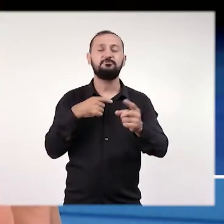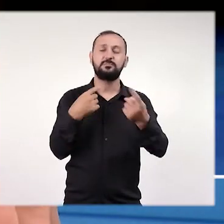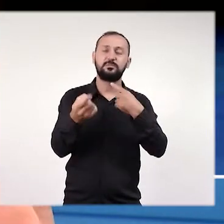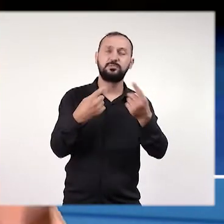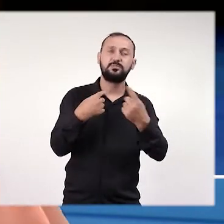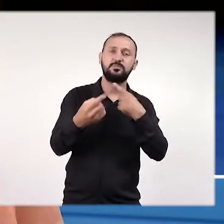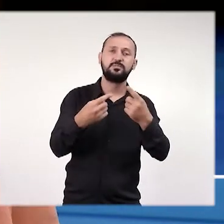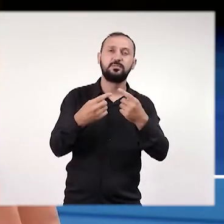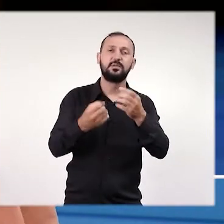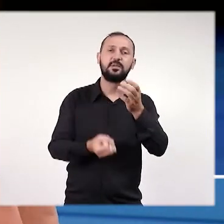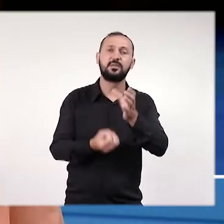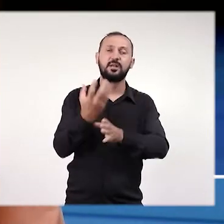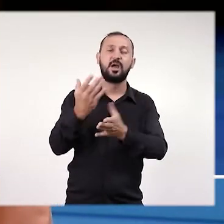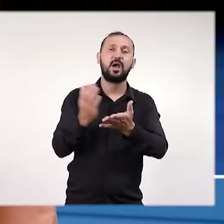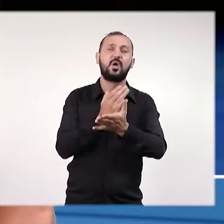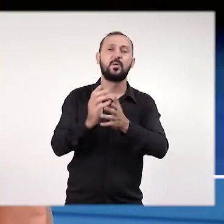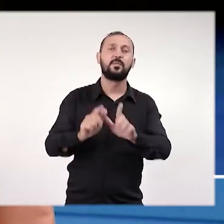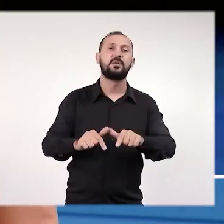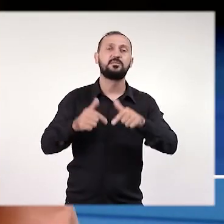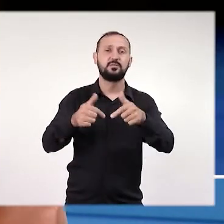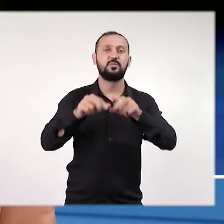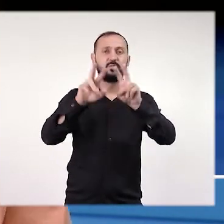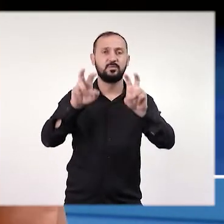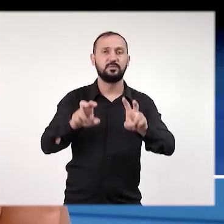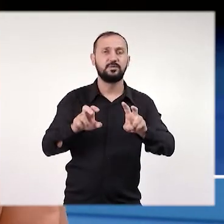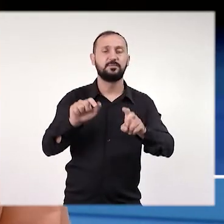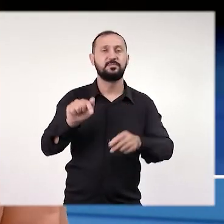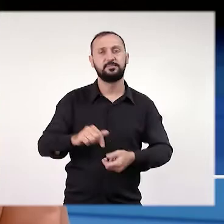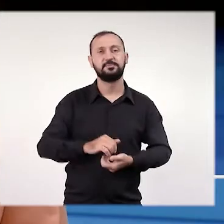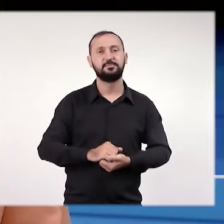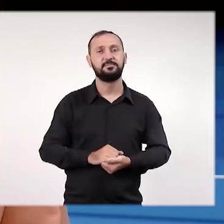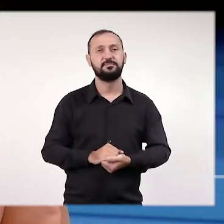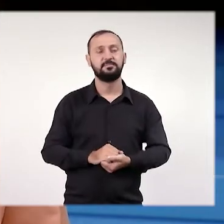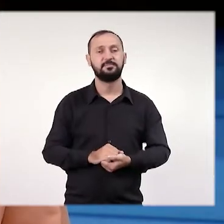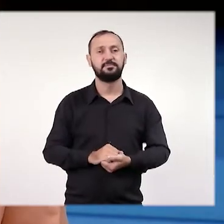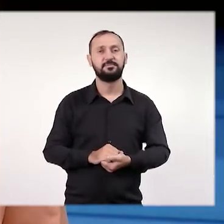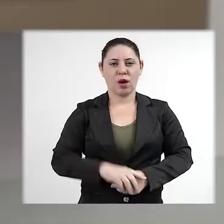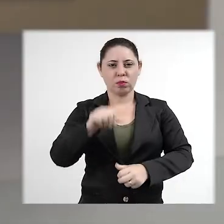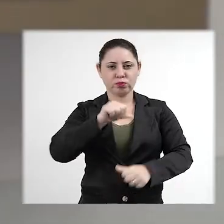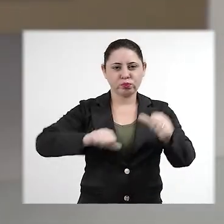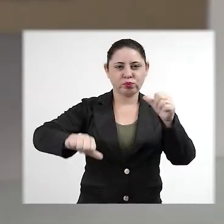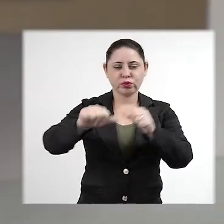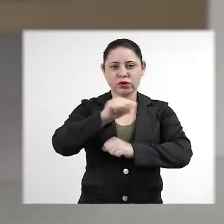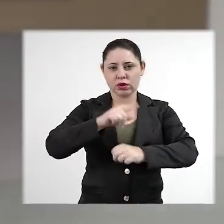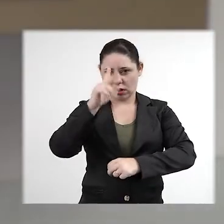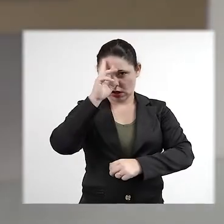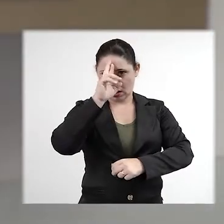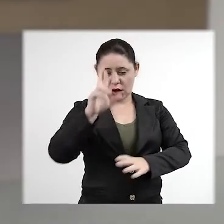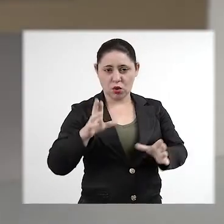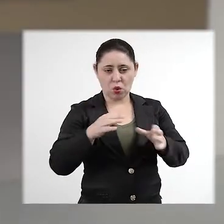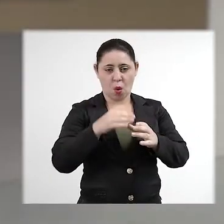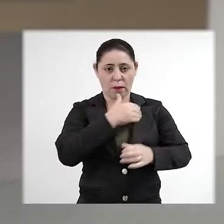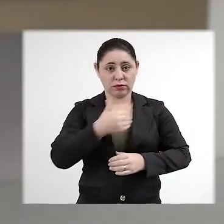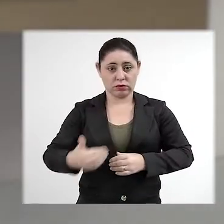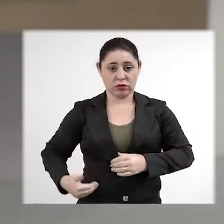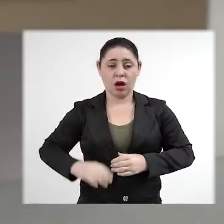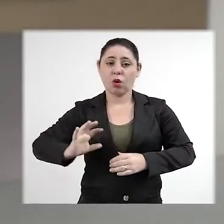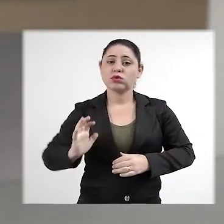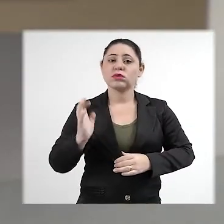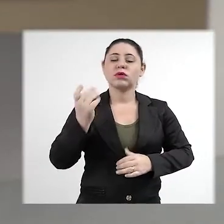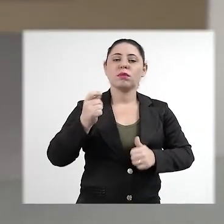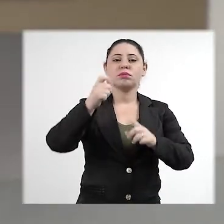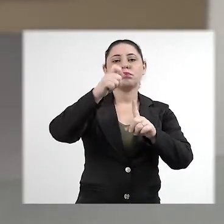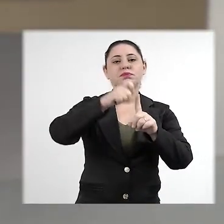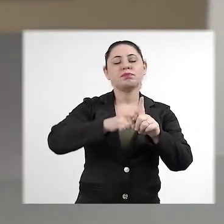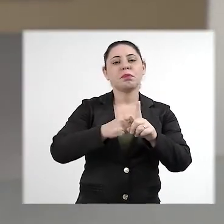objetivo é debater e criar ações com essa temática aqui na Casa de Leis. mudanças na liderança do governo ocorreram